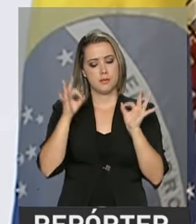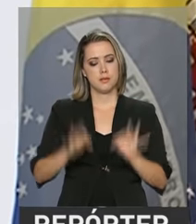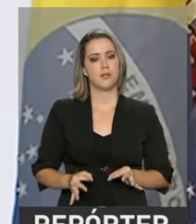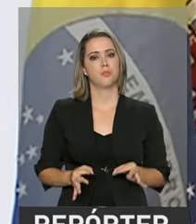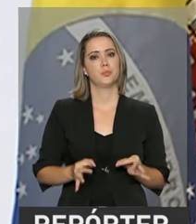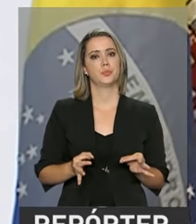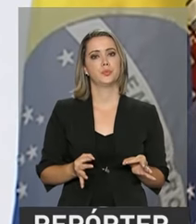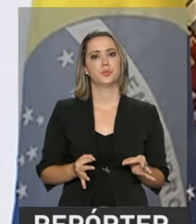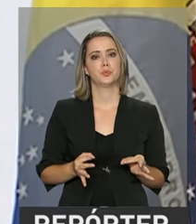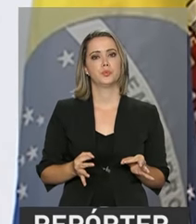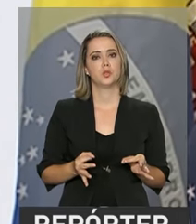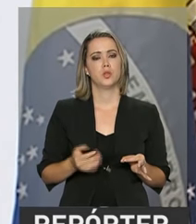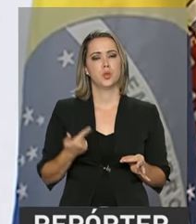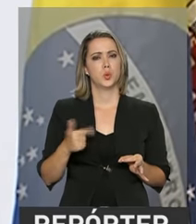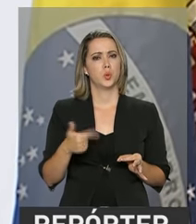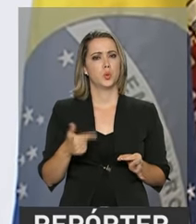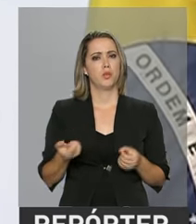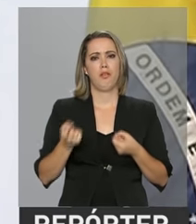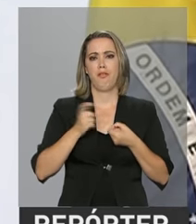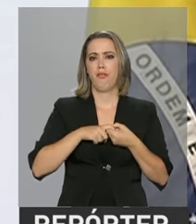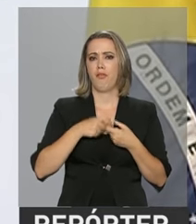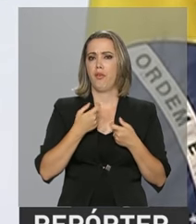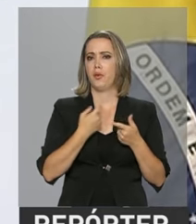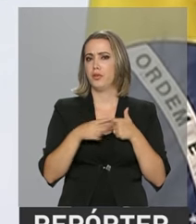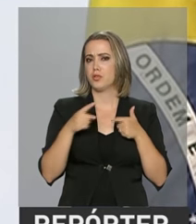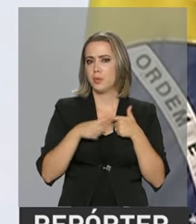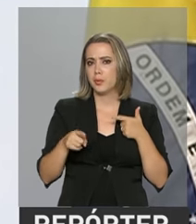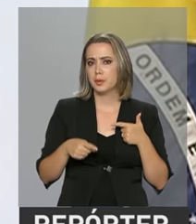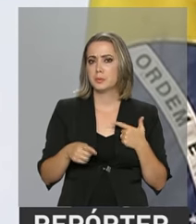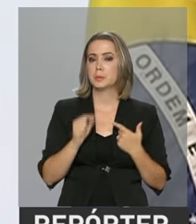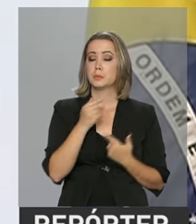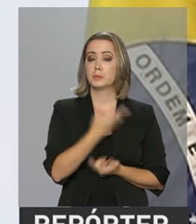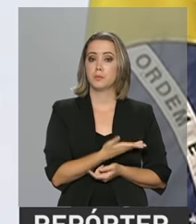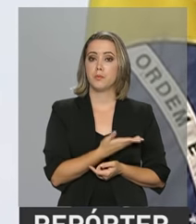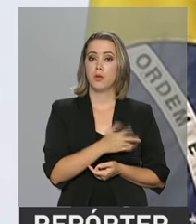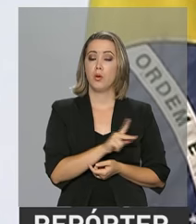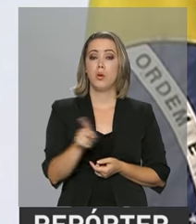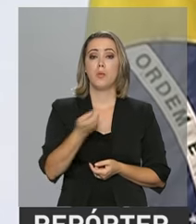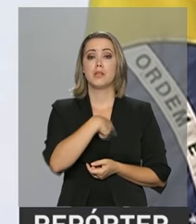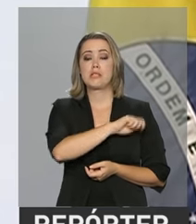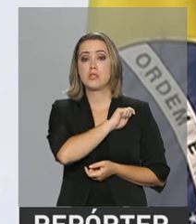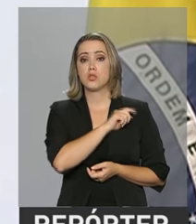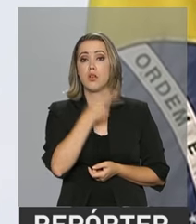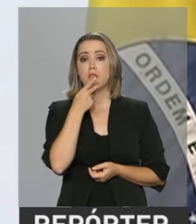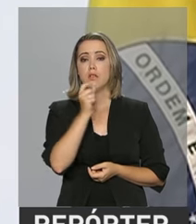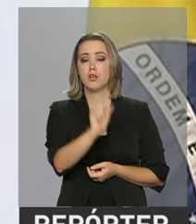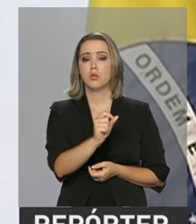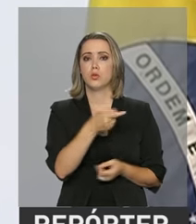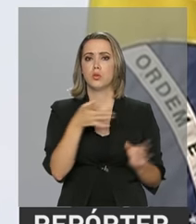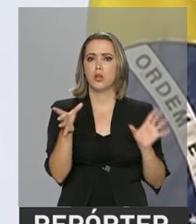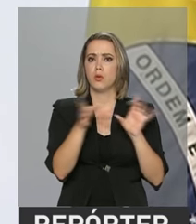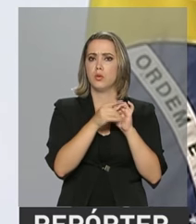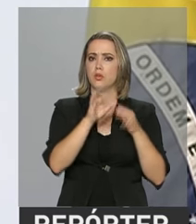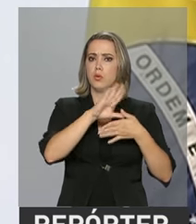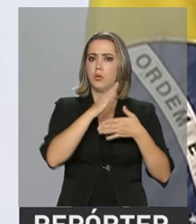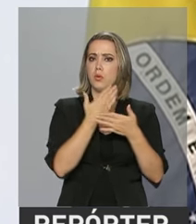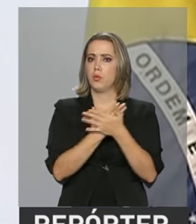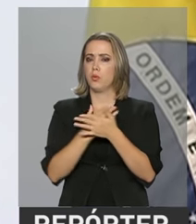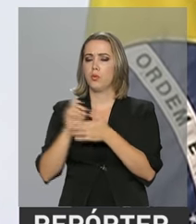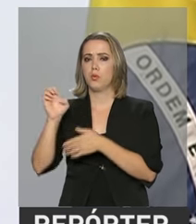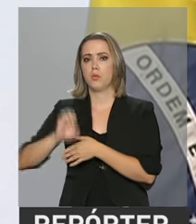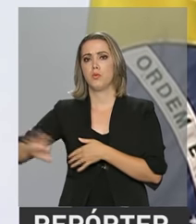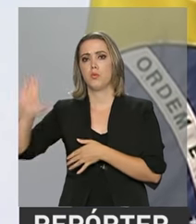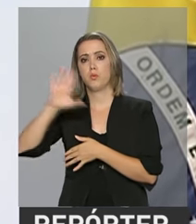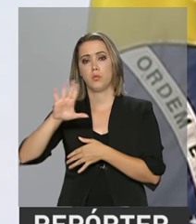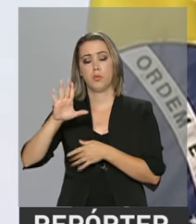não haverá retrocesso o presidente do governo espanhol disse que o acordo união europeia-mercosul deve sair